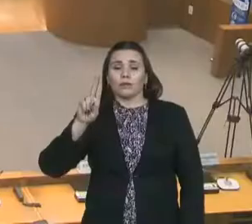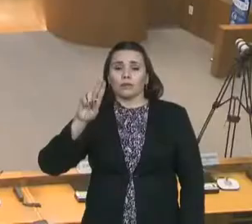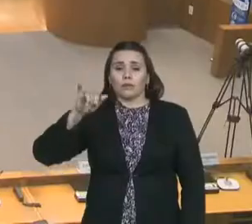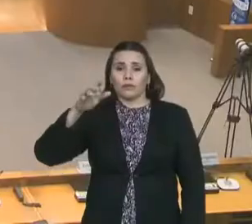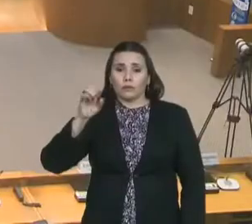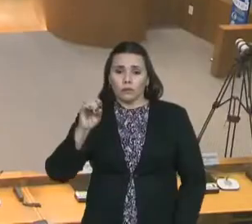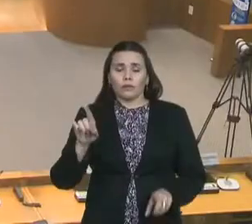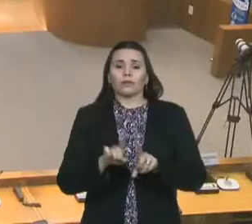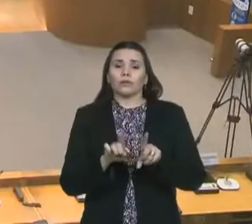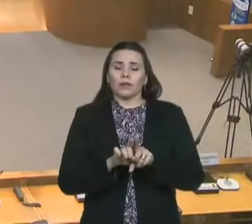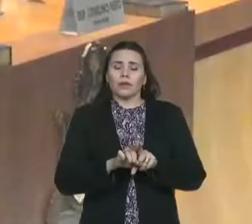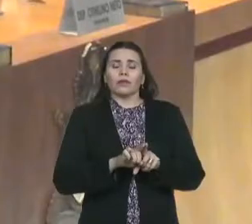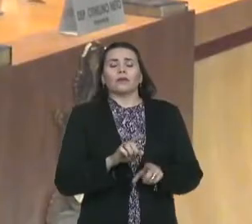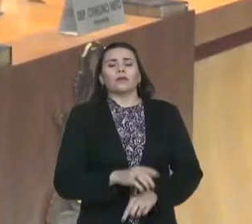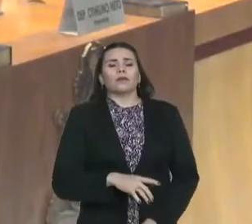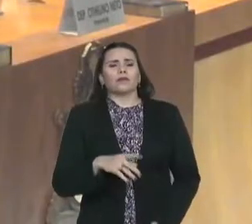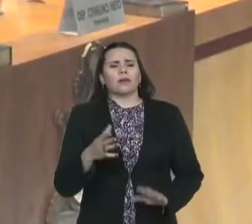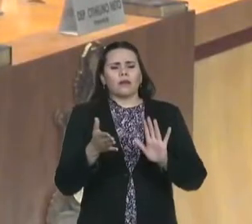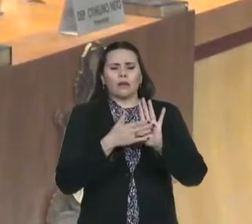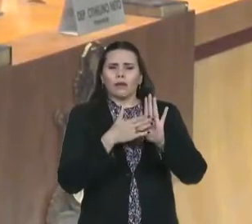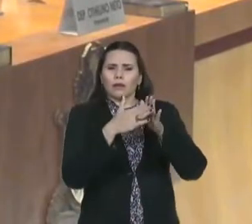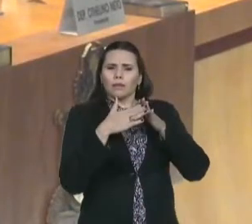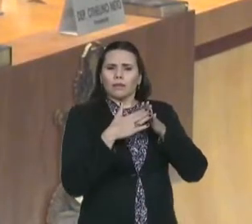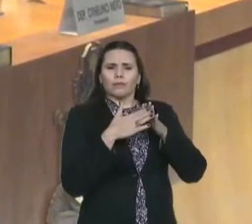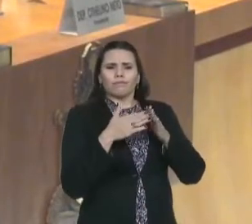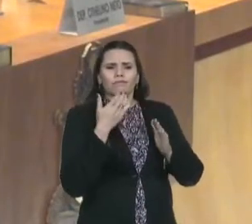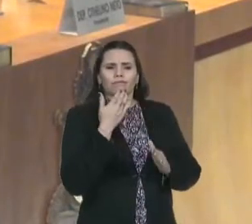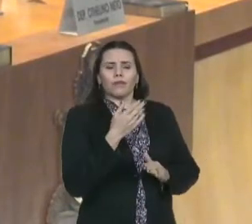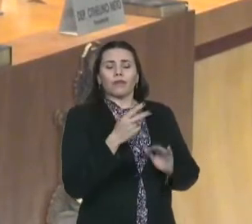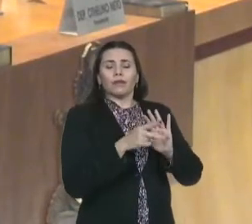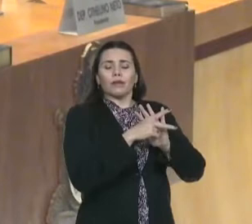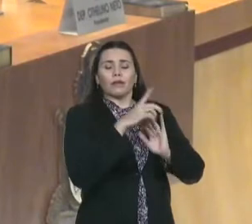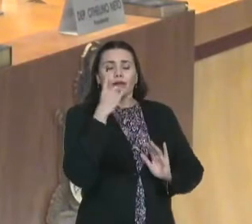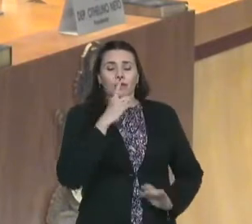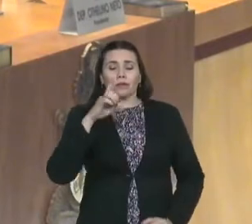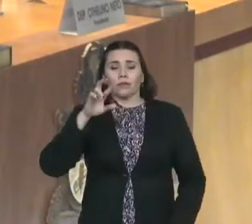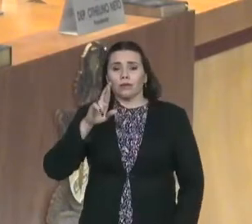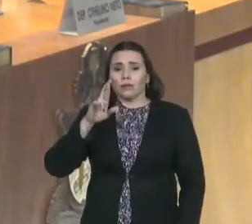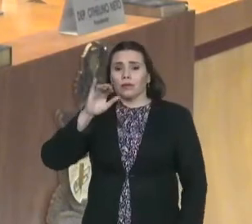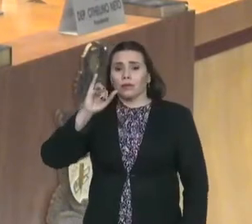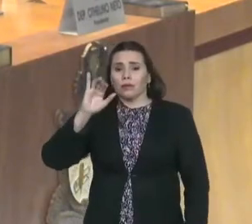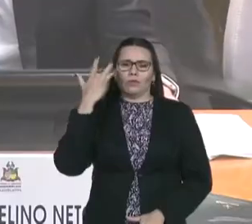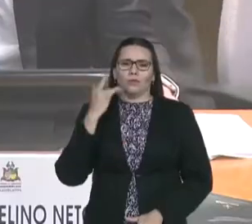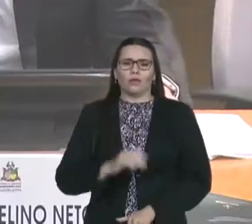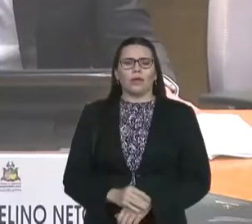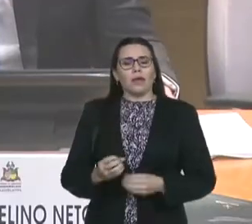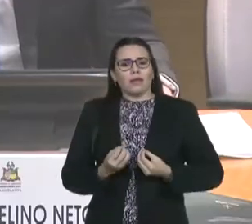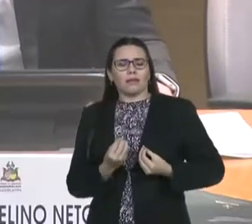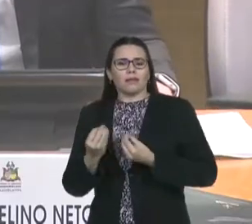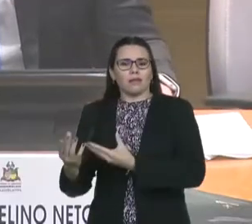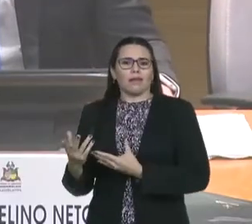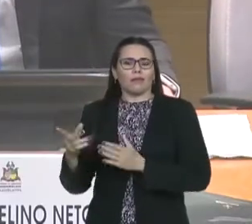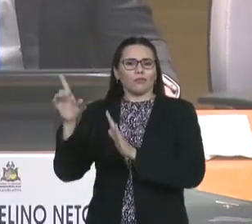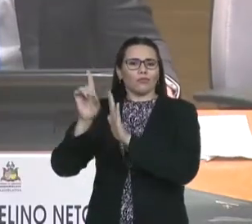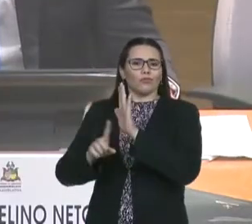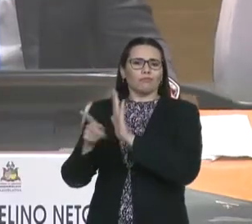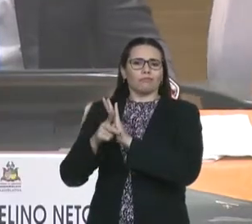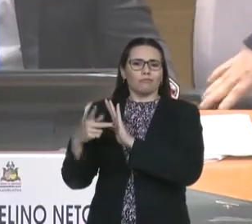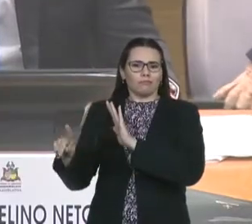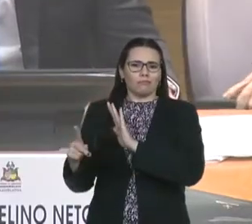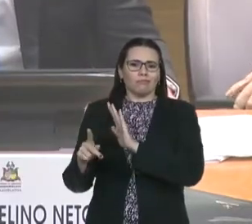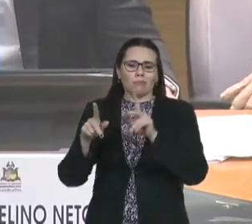A última sessão do ano reuniu parlamentares para pronunciamentos e apreciação de matérias. O presidente da